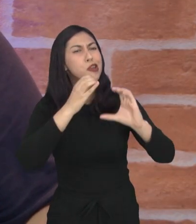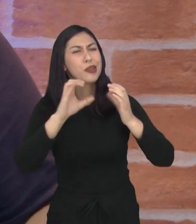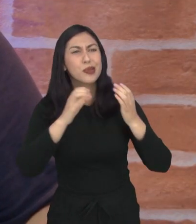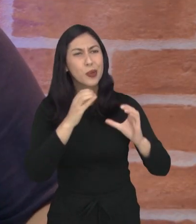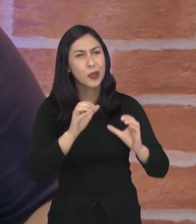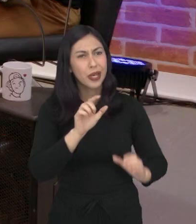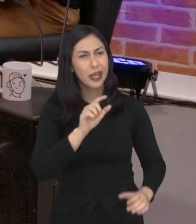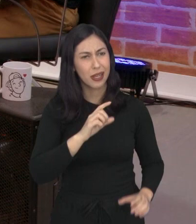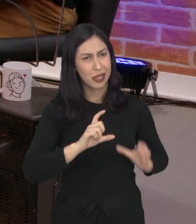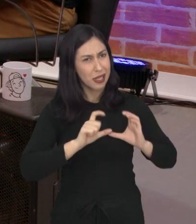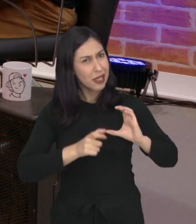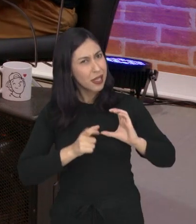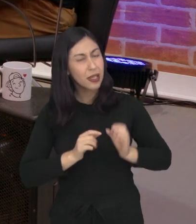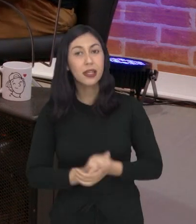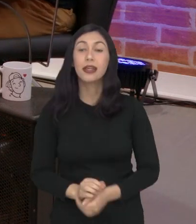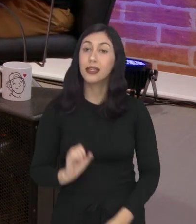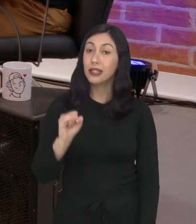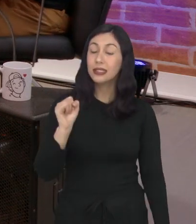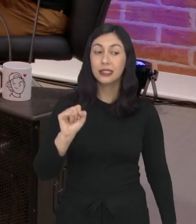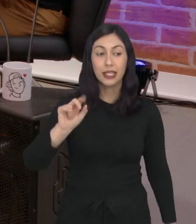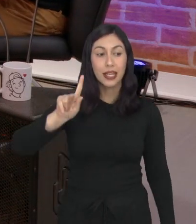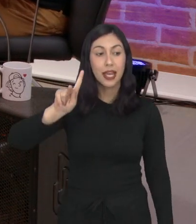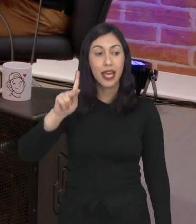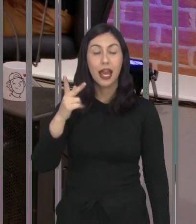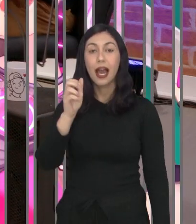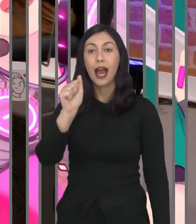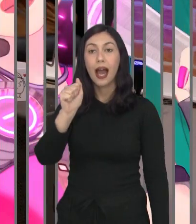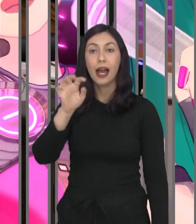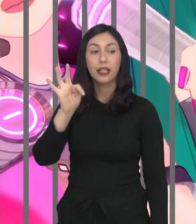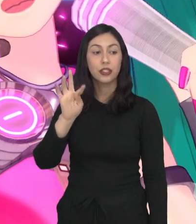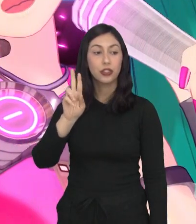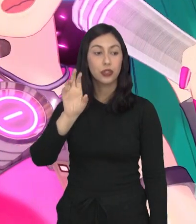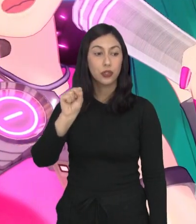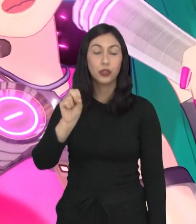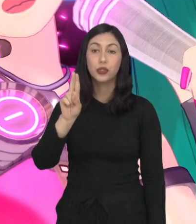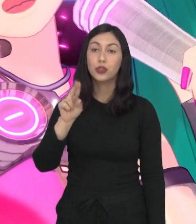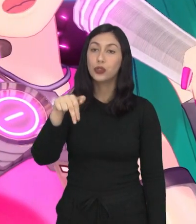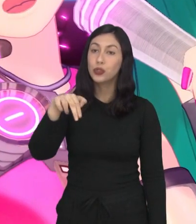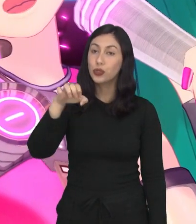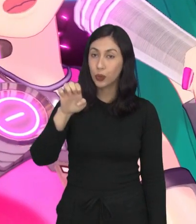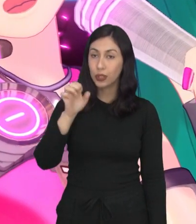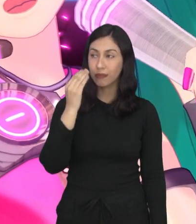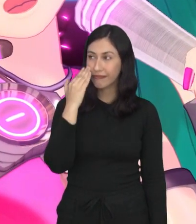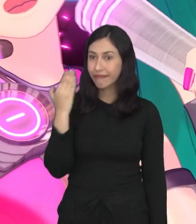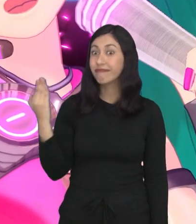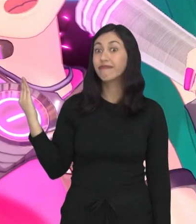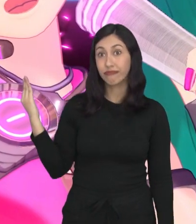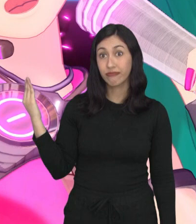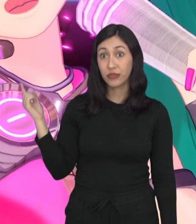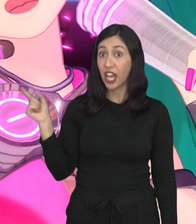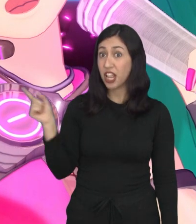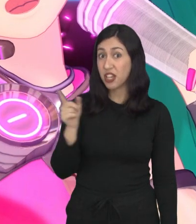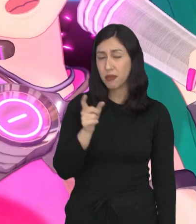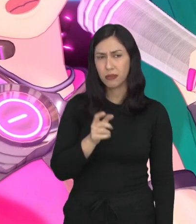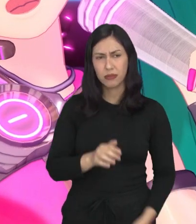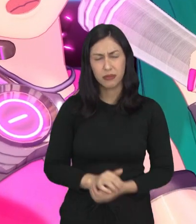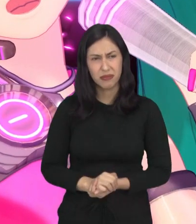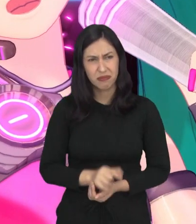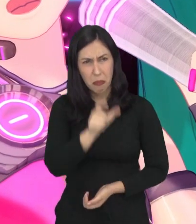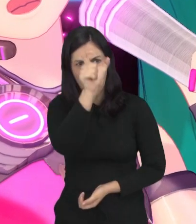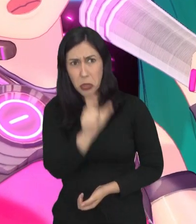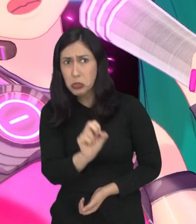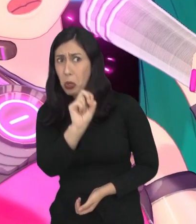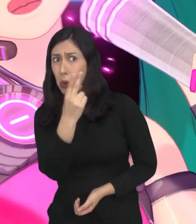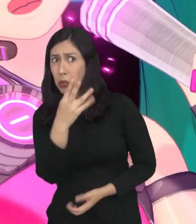não sabe... Tem. A Hatsune Miku, ela é legal porque ela é uma personagem que é basicamente um anime. Se você vê... Ela é uma pessoa ou um personagem? Ela